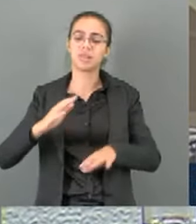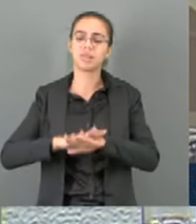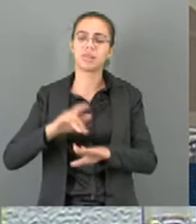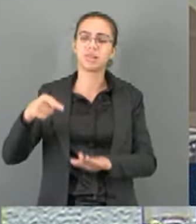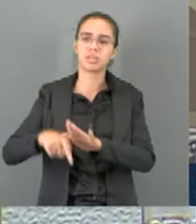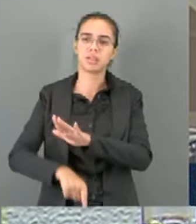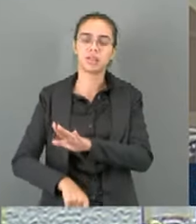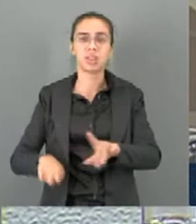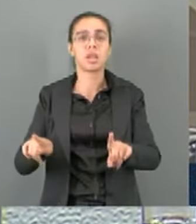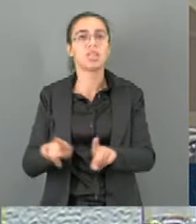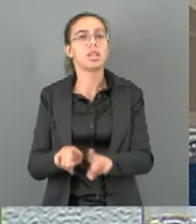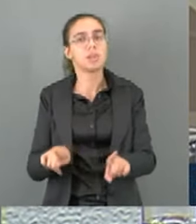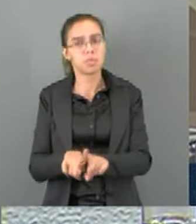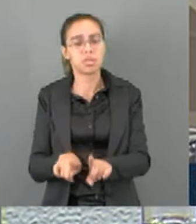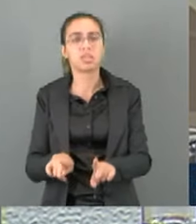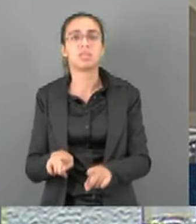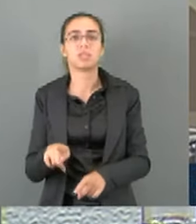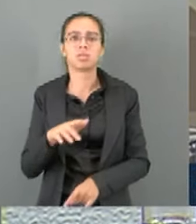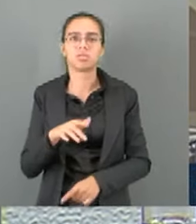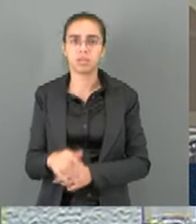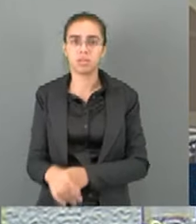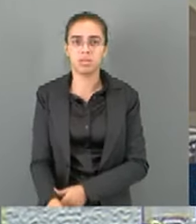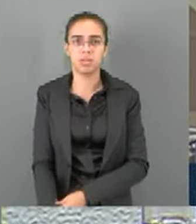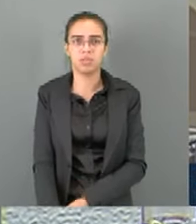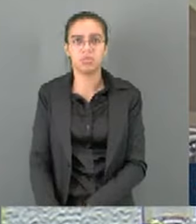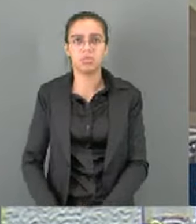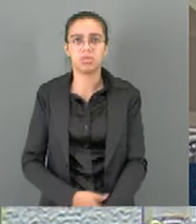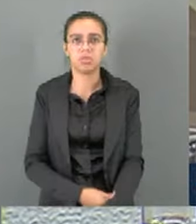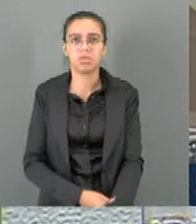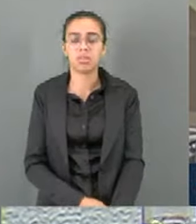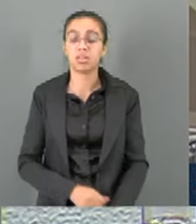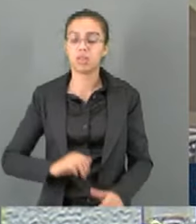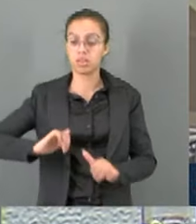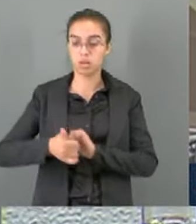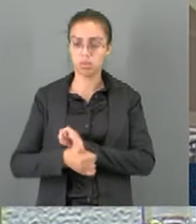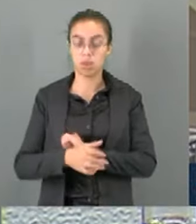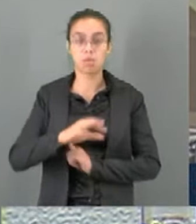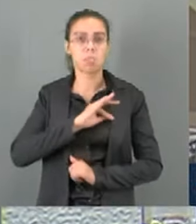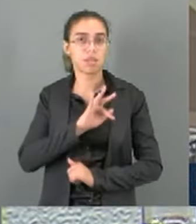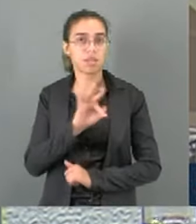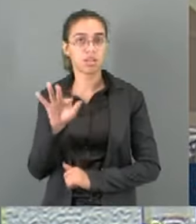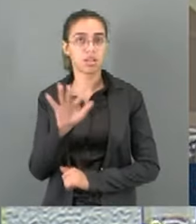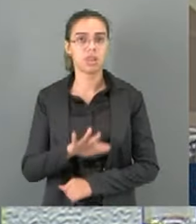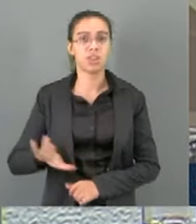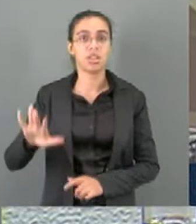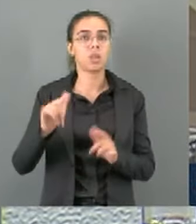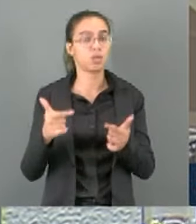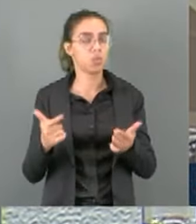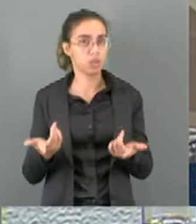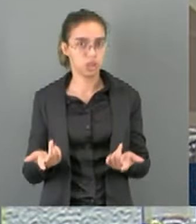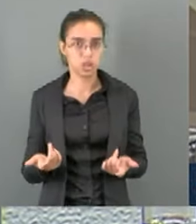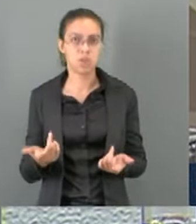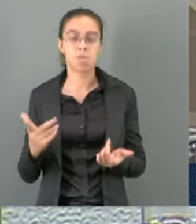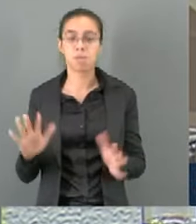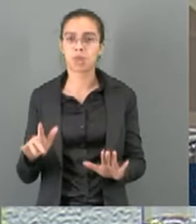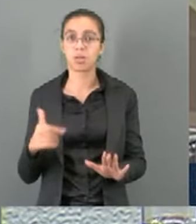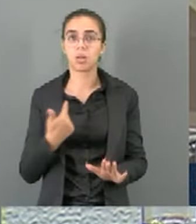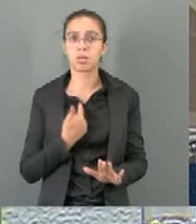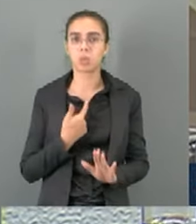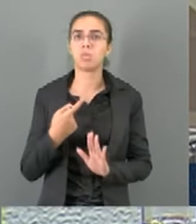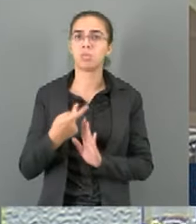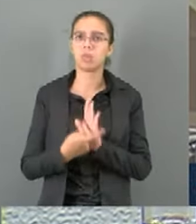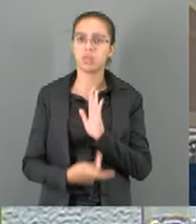Especificamente, com relação ao desporto, a Polícia Federal não tem, certo? Mas a gente tem um programa chamado Faça a